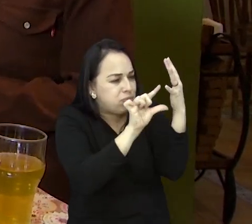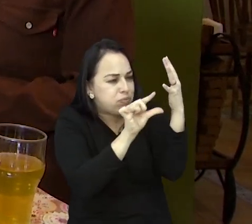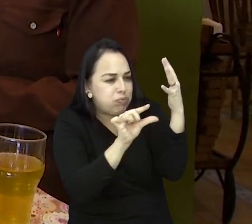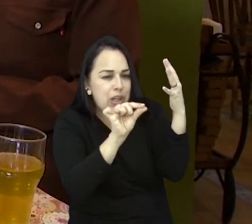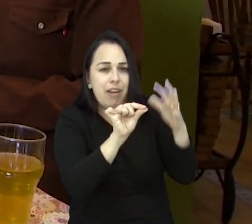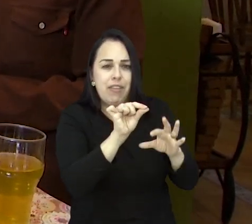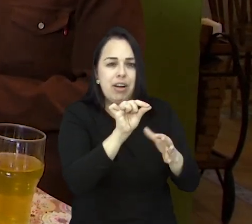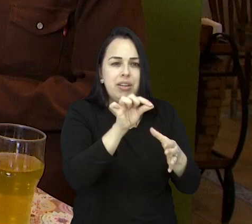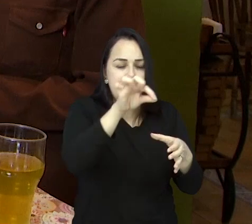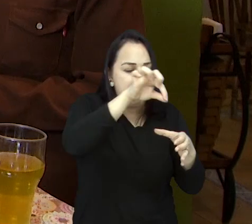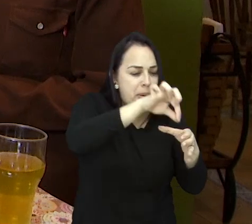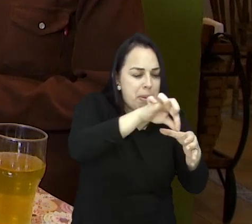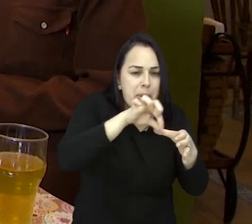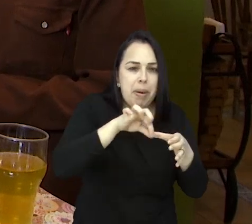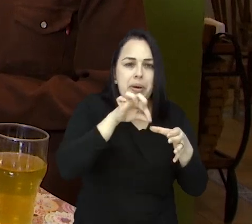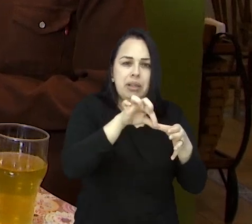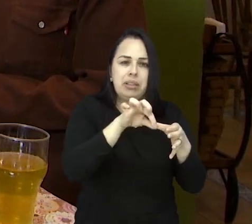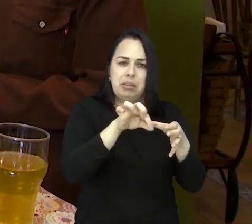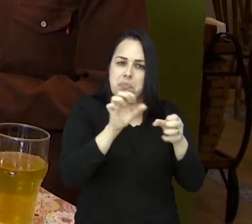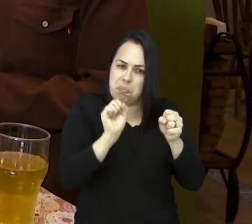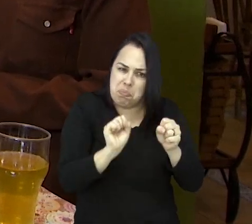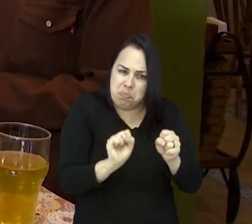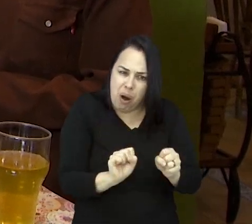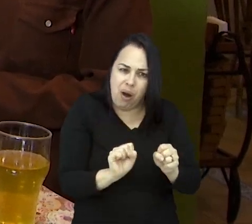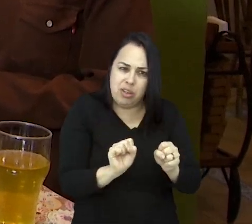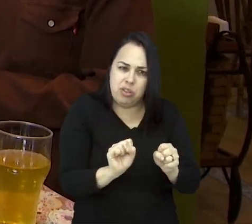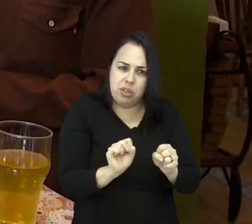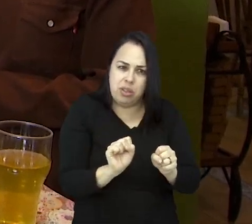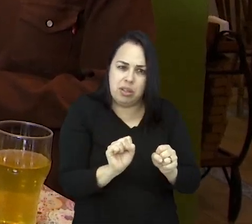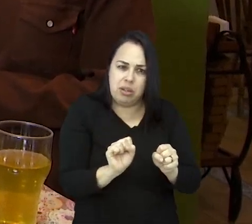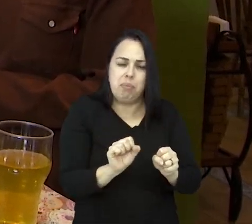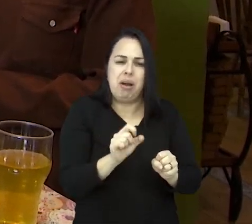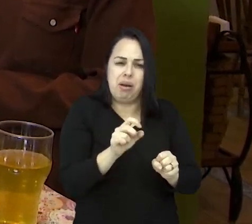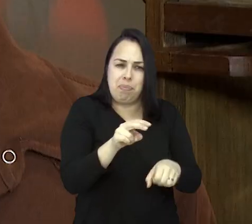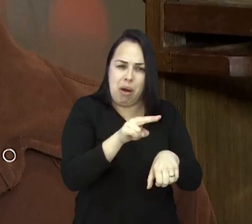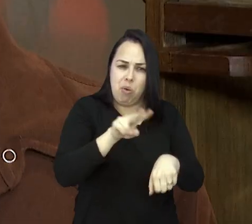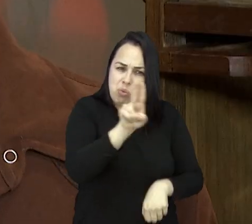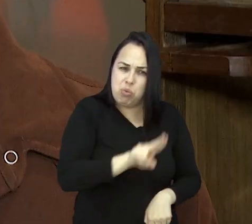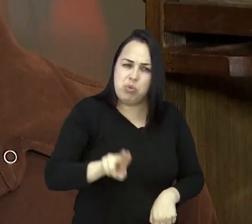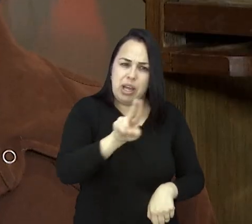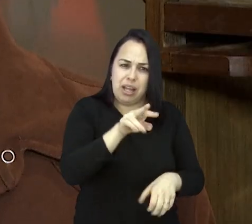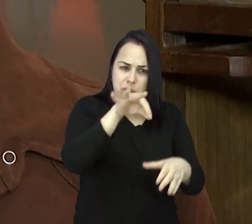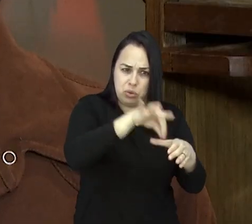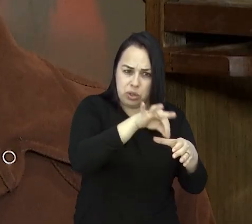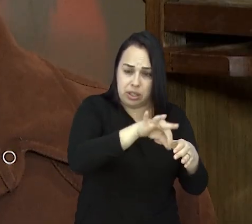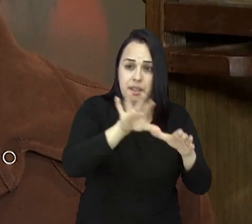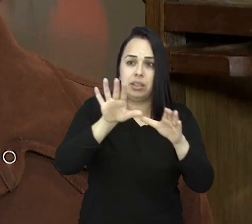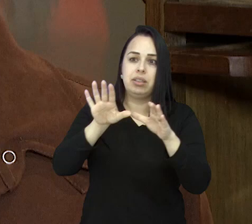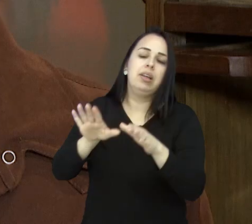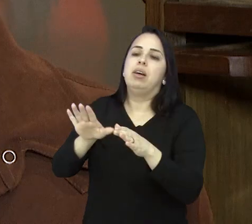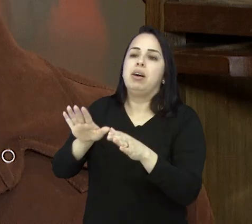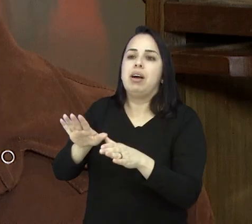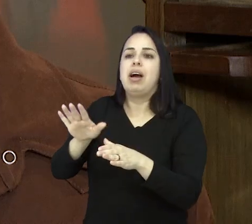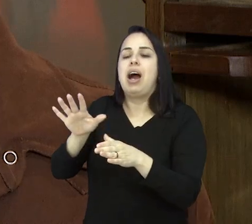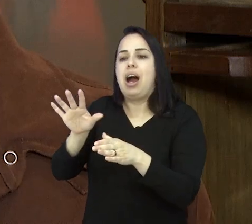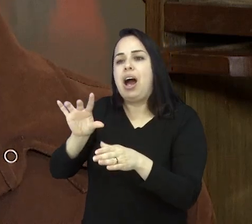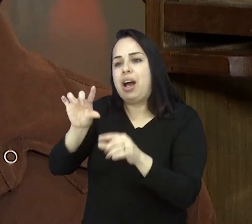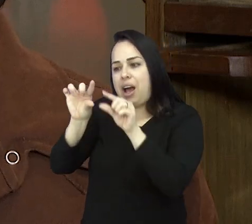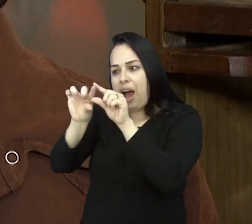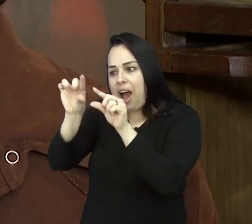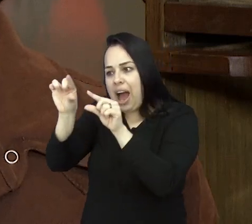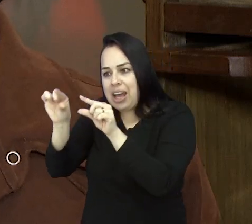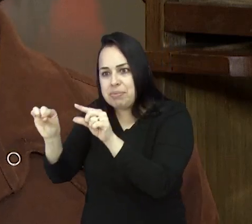o manjericão, o hortelã, ela não é própria para fazer o chá? As ervas frescas são sempre mais recomendadas, só que elas